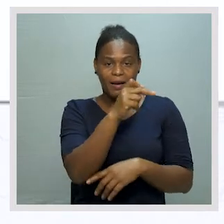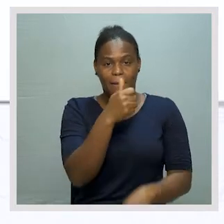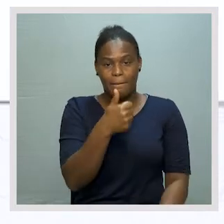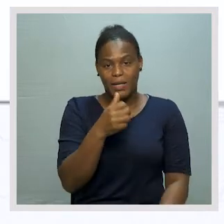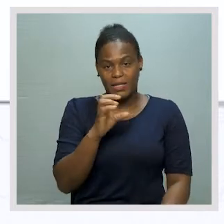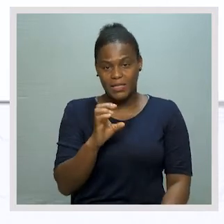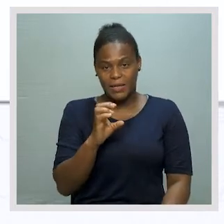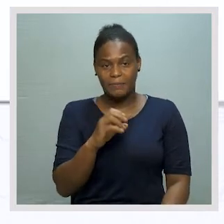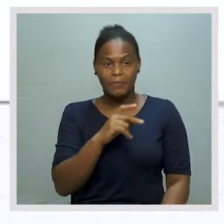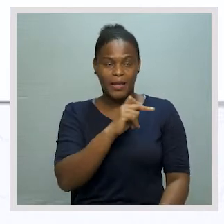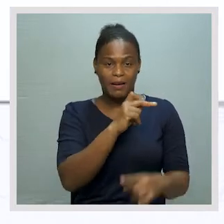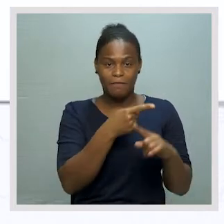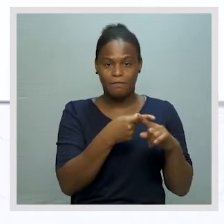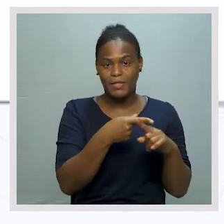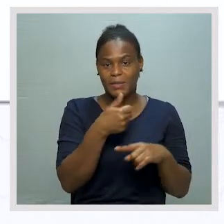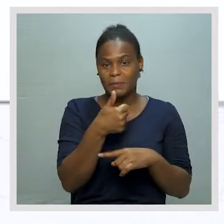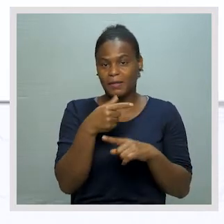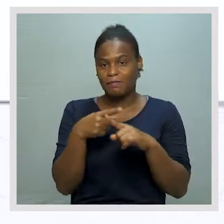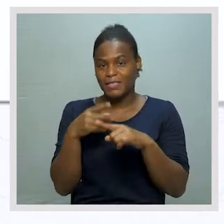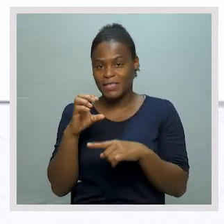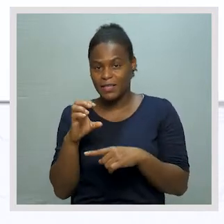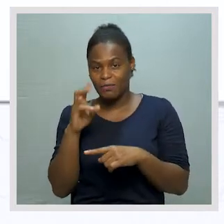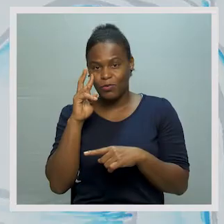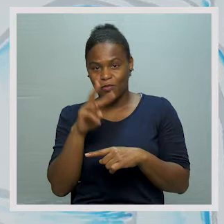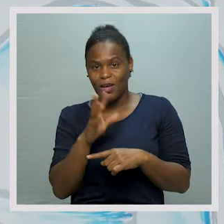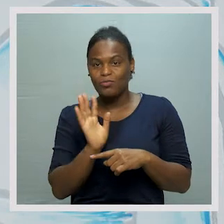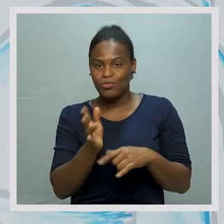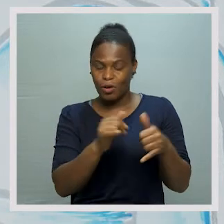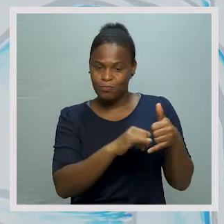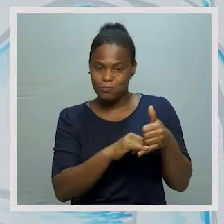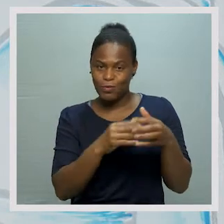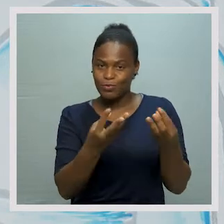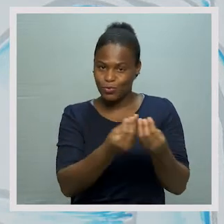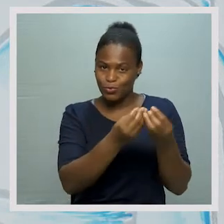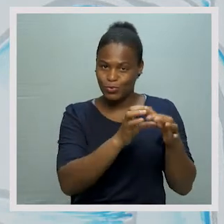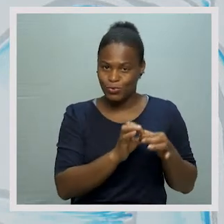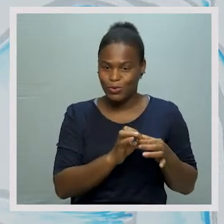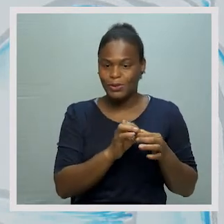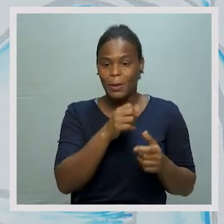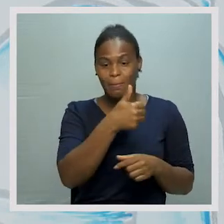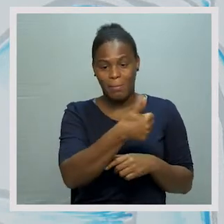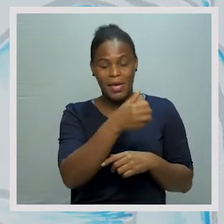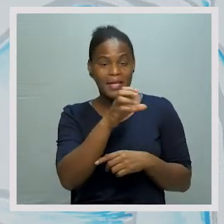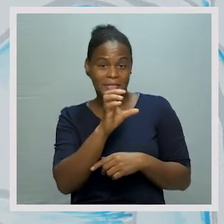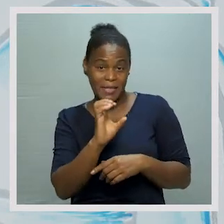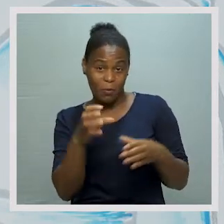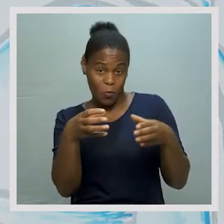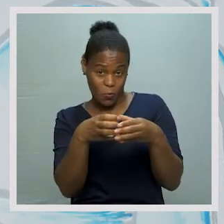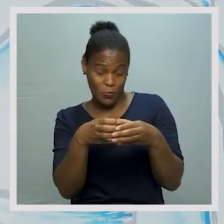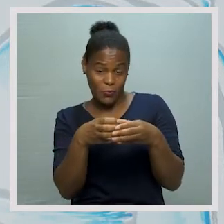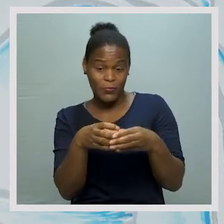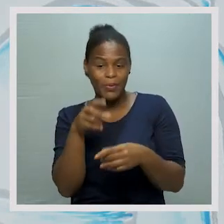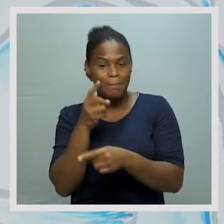C, A vezes B vezes C. Estão a ver que estão associados os fatores B e C. É a